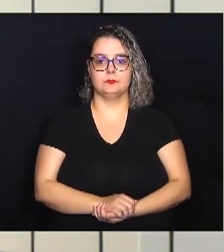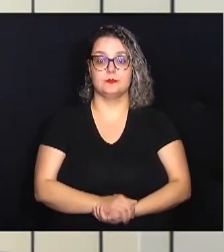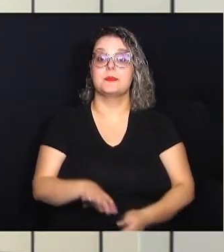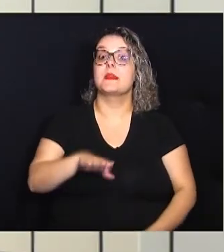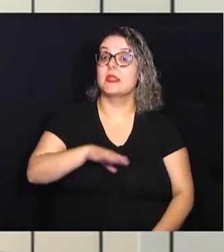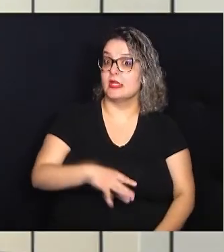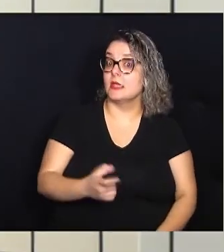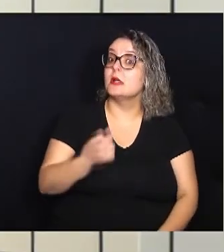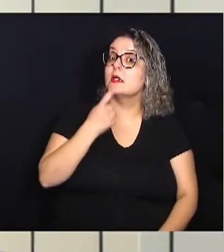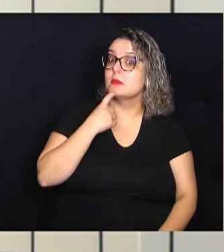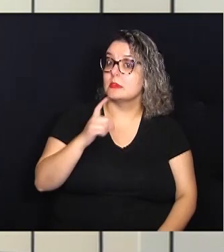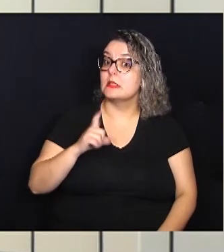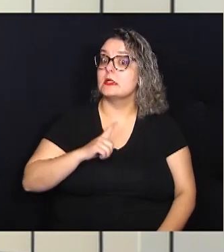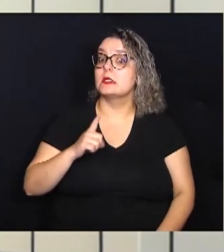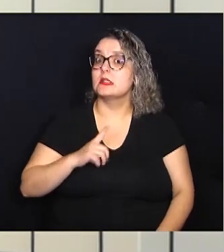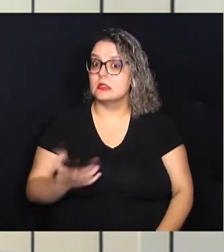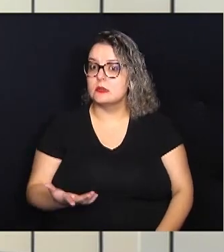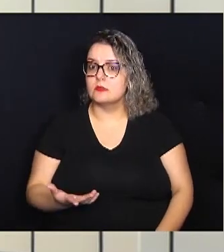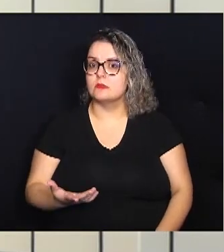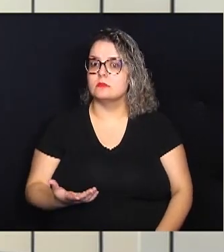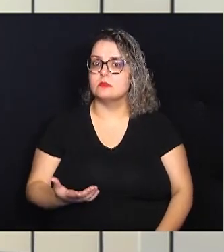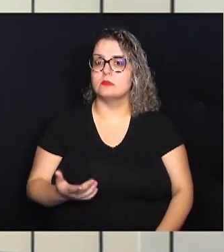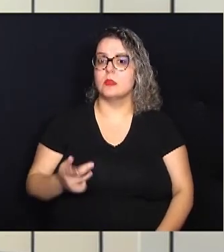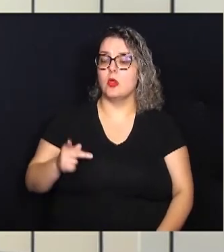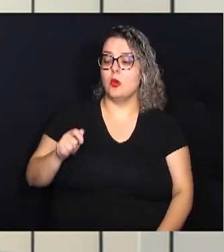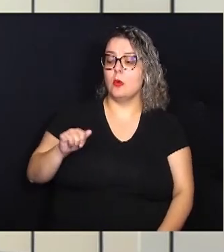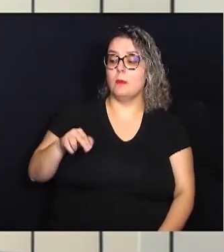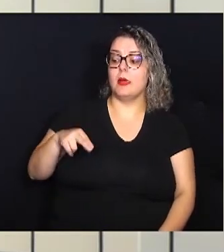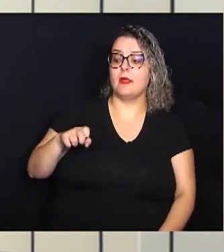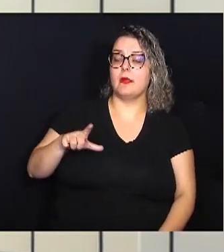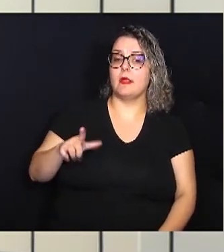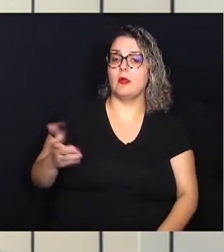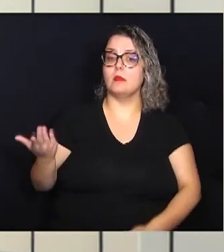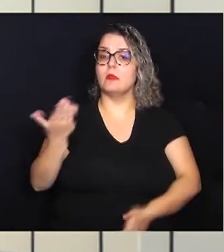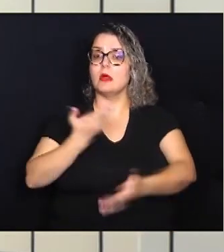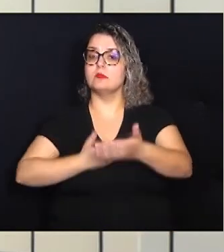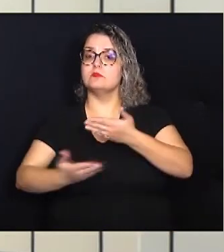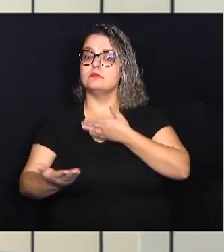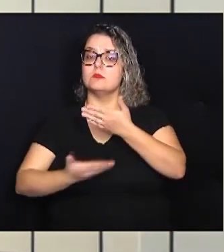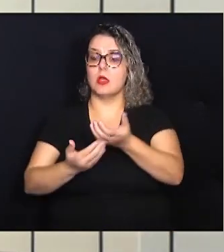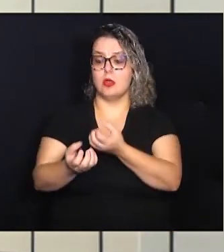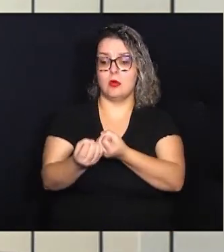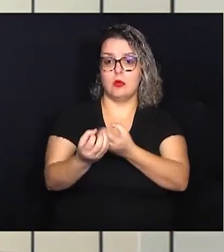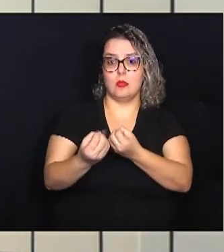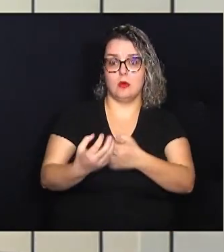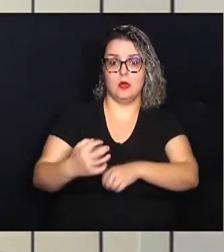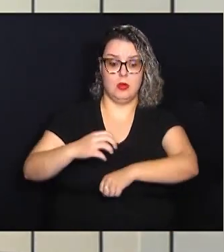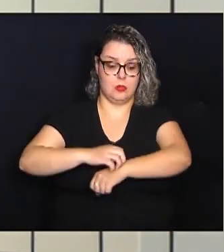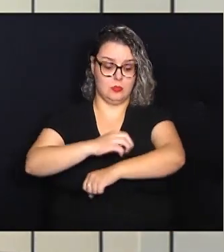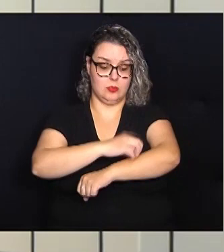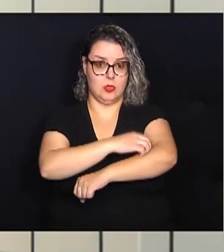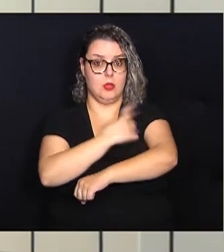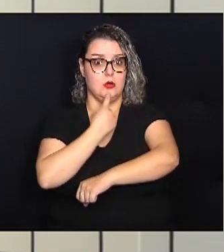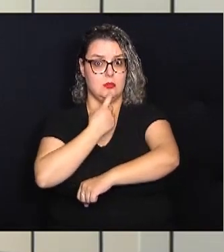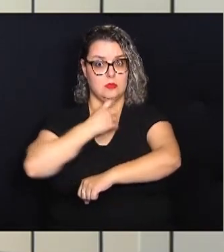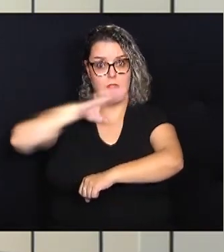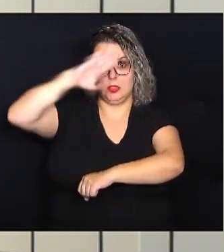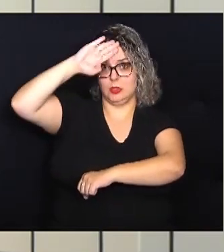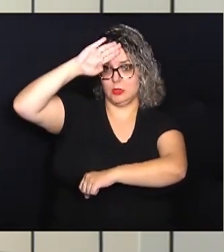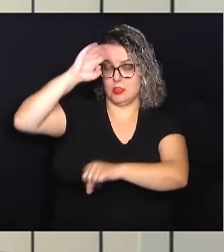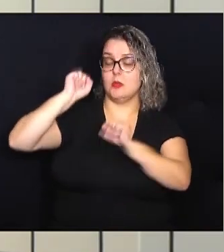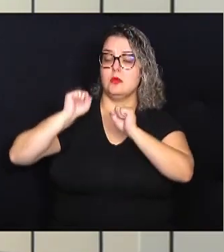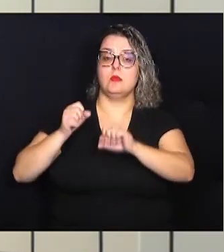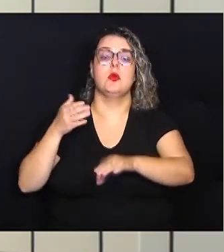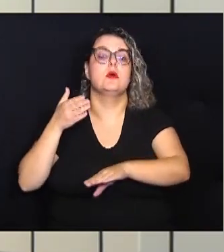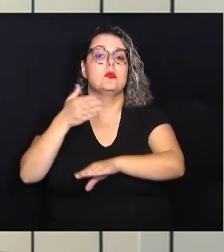Campinas agora tem um painel interativo com dados sobre febre maculosa e pode ser